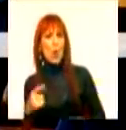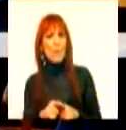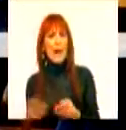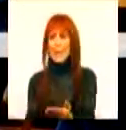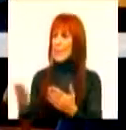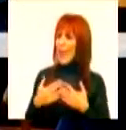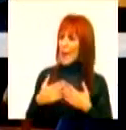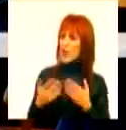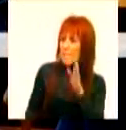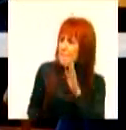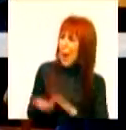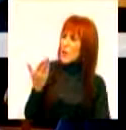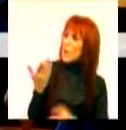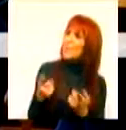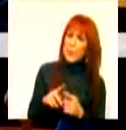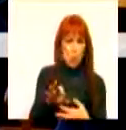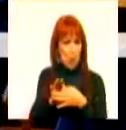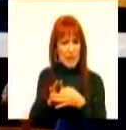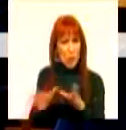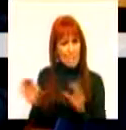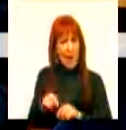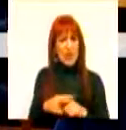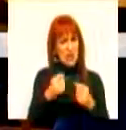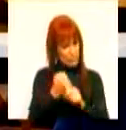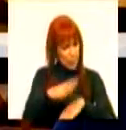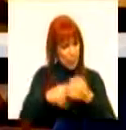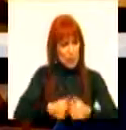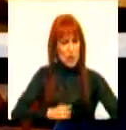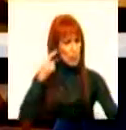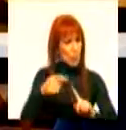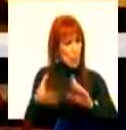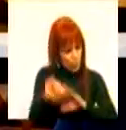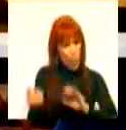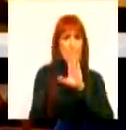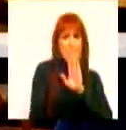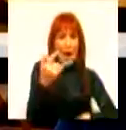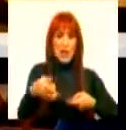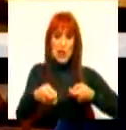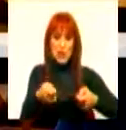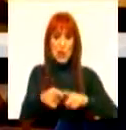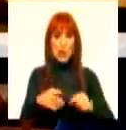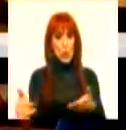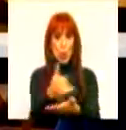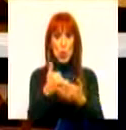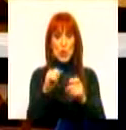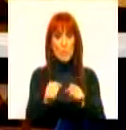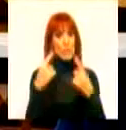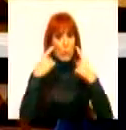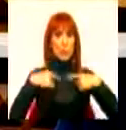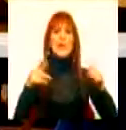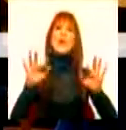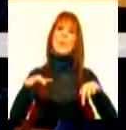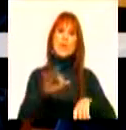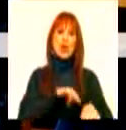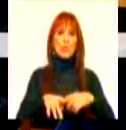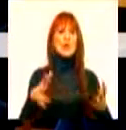trará mais coesão, mais eficiência, mais eficácia na gestão dos recursos públicos. Quero concluir,